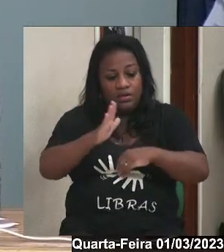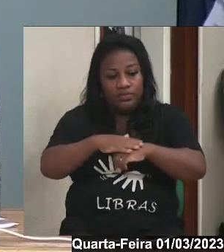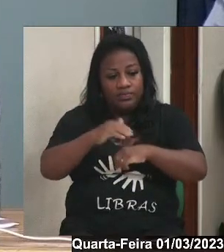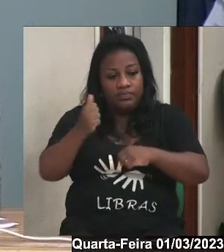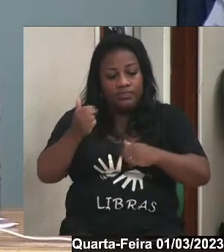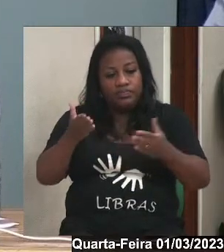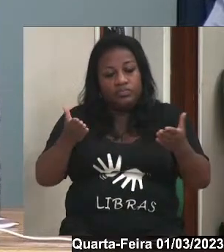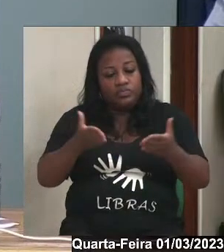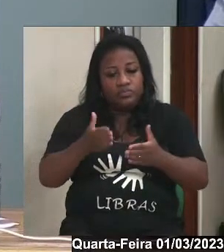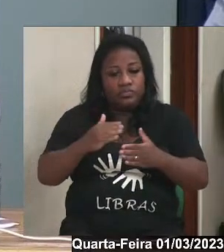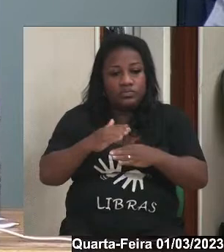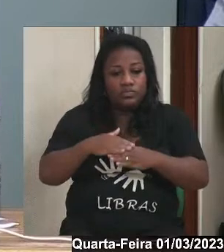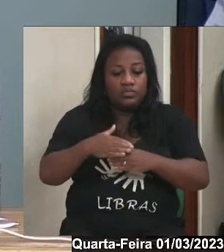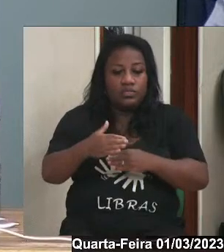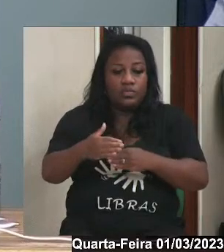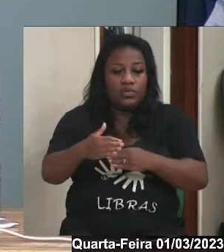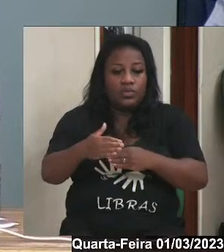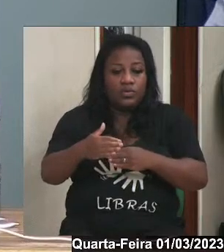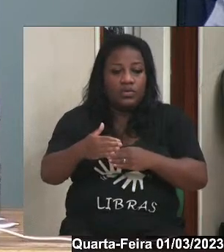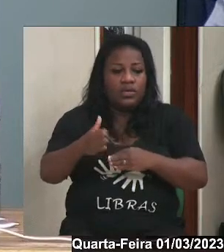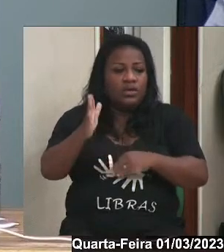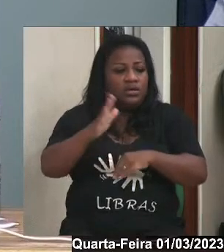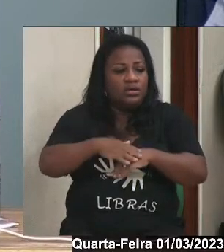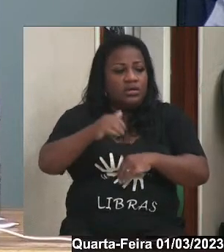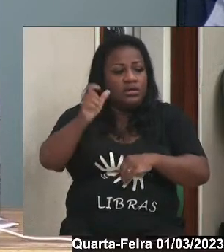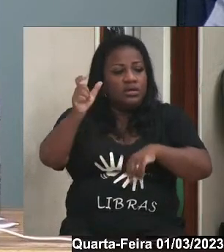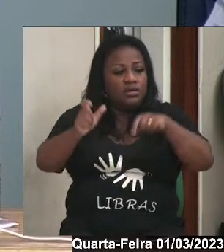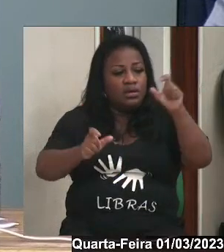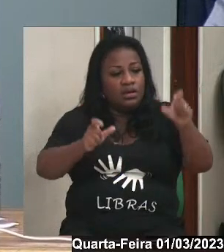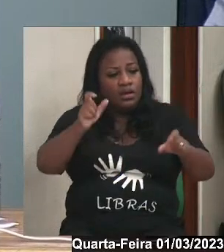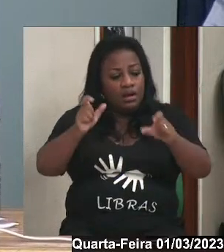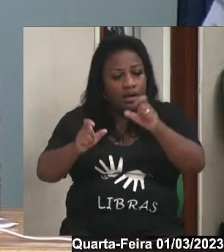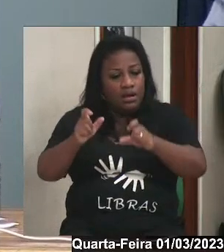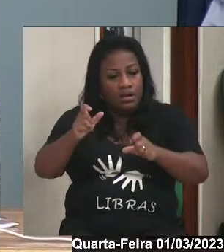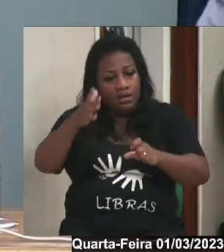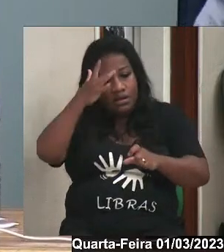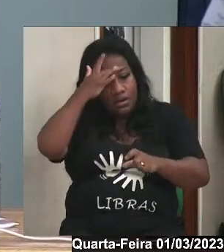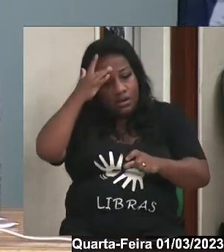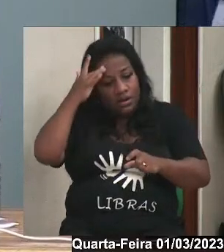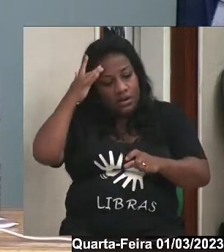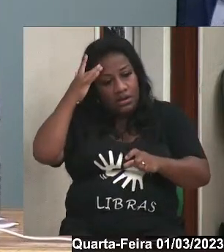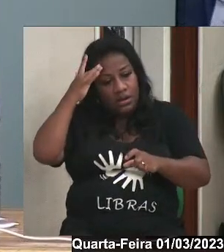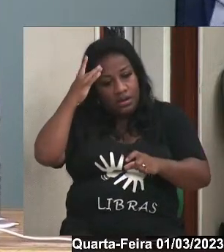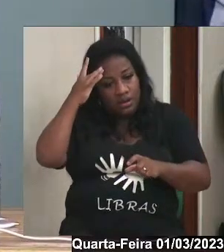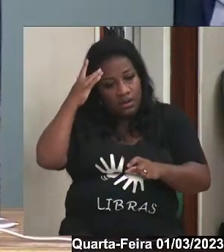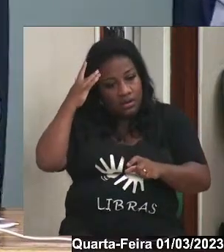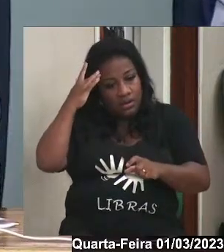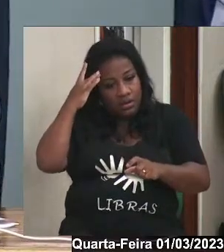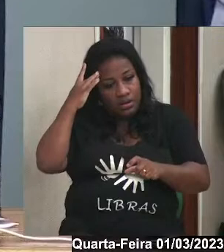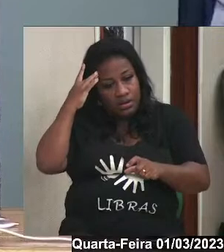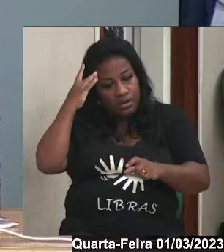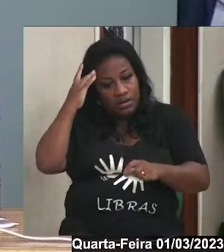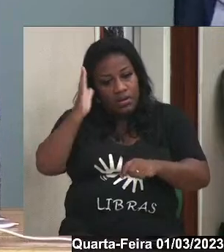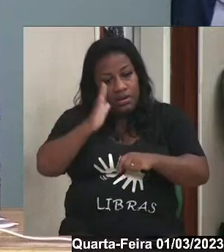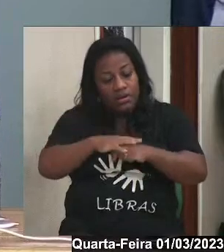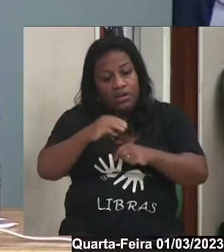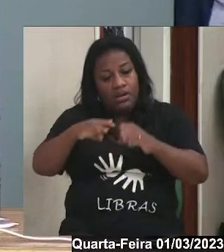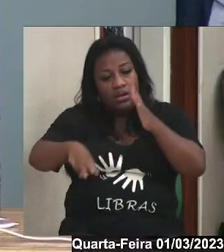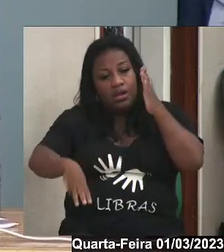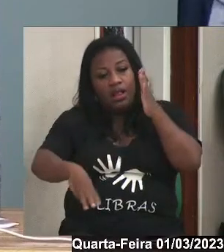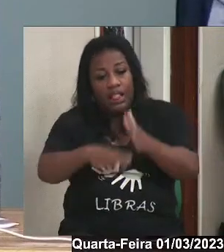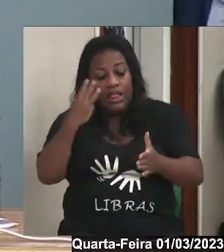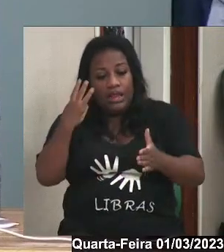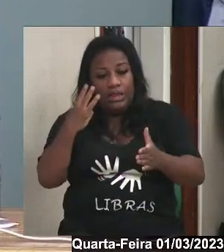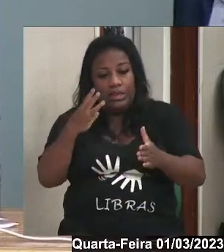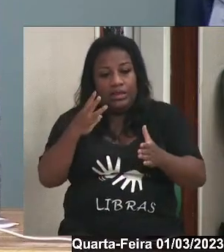Barbosa chamou para entrega da homenagem à senhor Eduardo Pereira Góes. Após, o presidente solicitou ao primeiro secretário que fizesse a leitura da